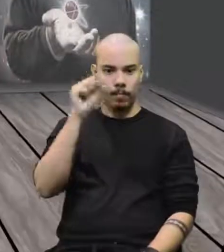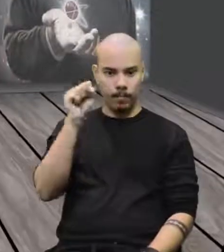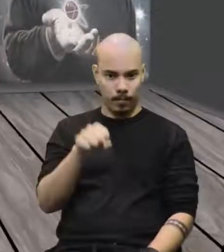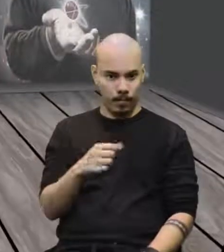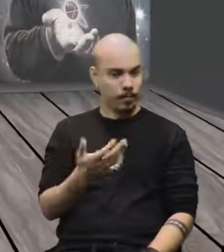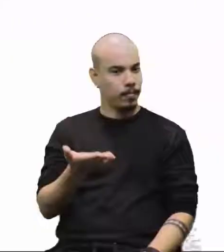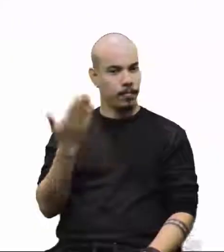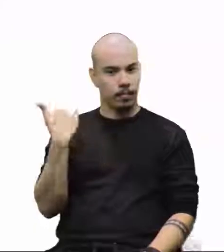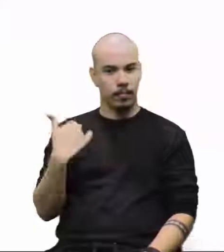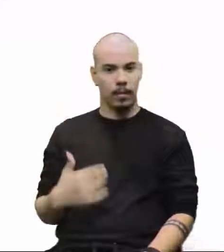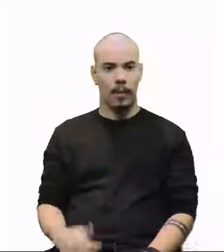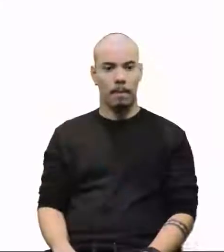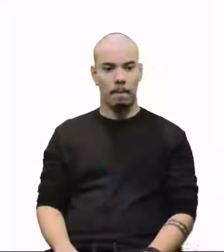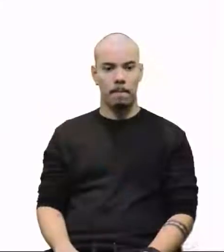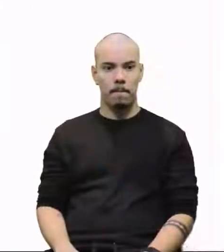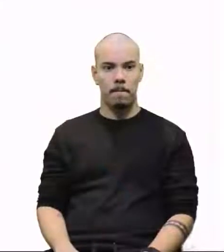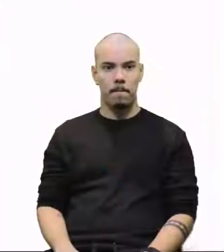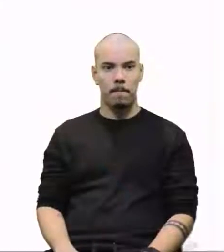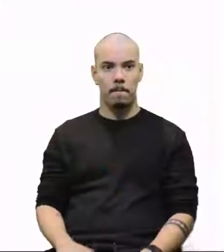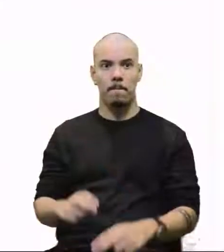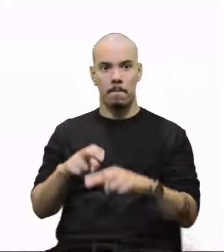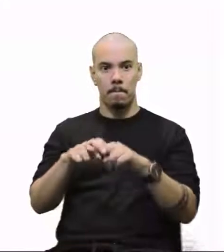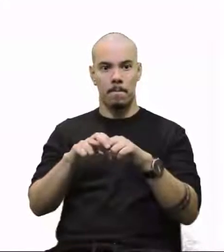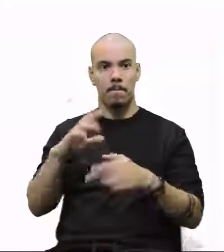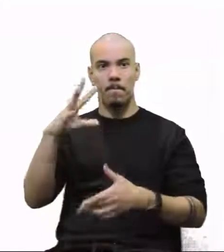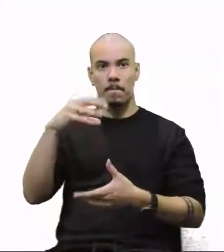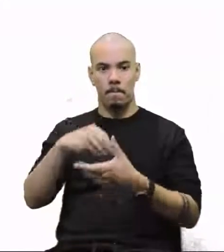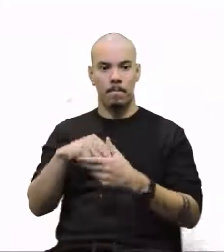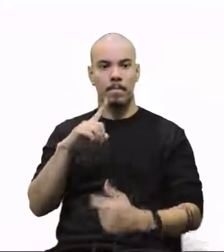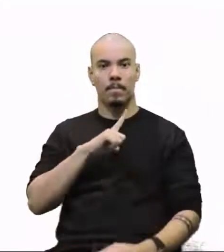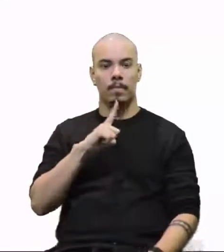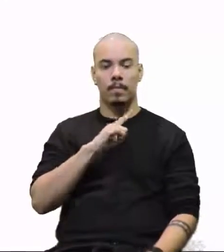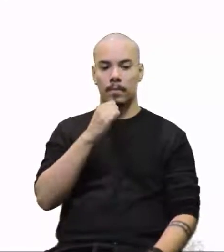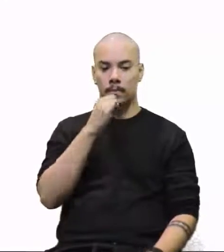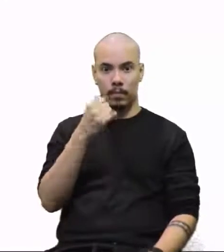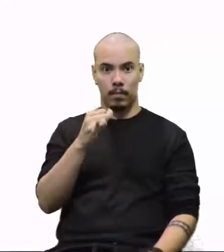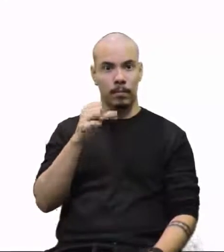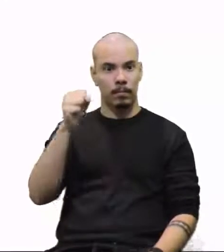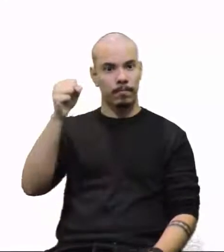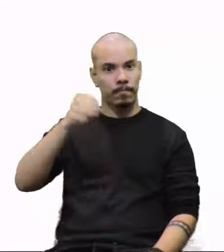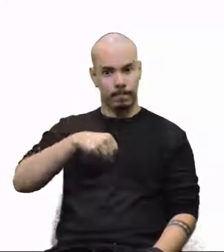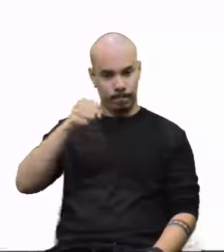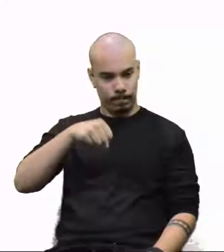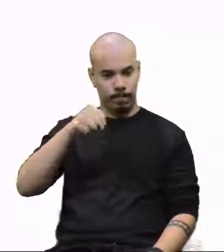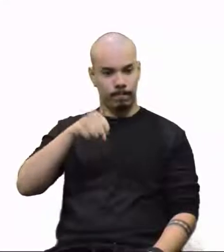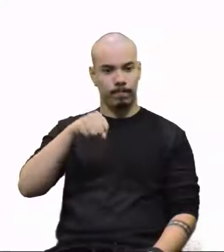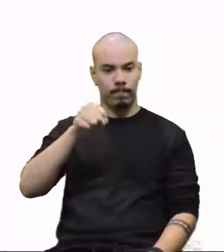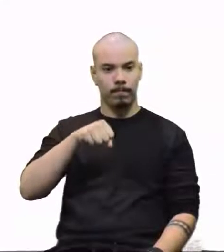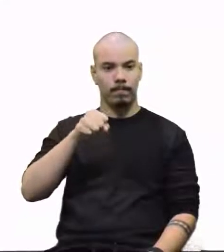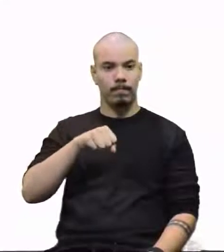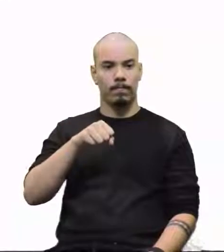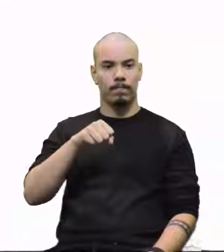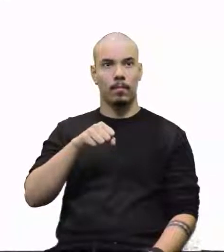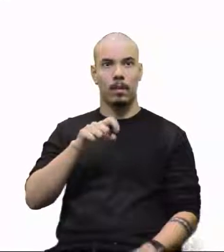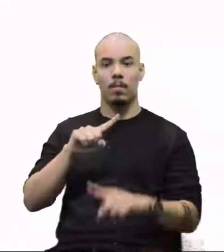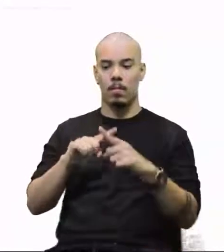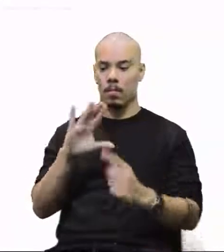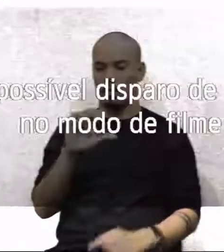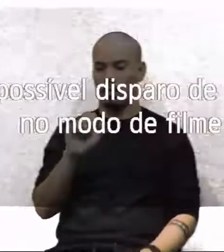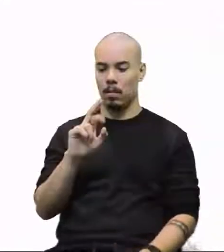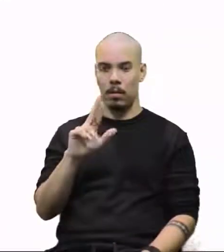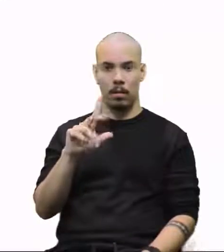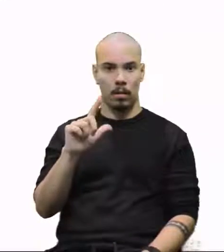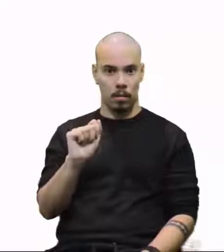vamos lá. Também então, com certeza, campo elétrico, sim. Campo elétrico. Carga elétrica, campo elétrico e força